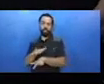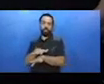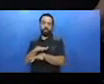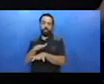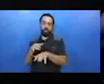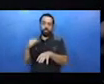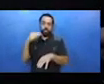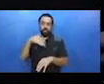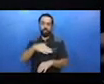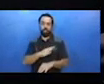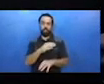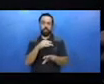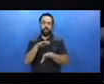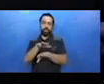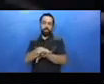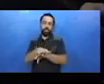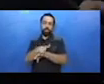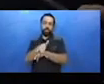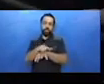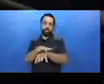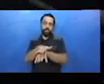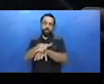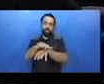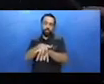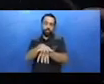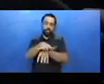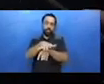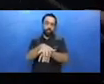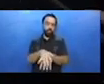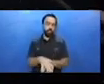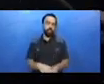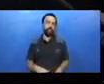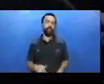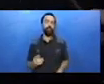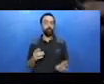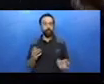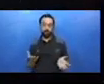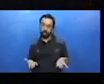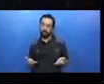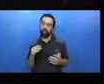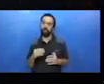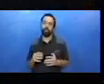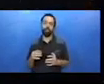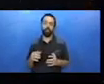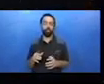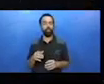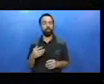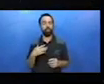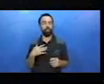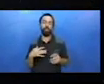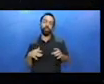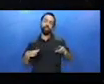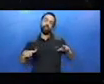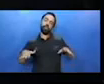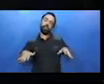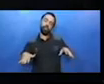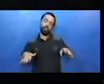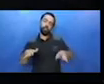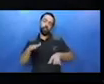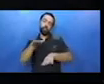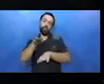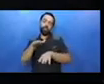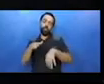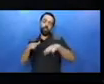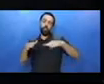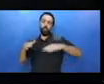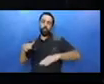os braços ou as pernas. Então, naquele momento onde nós entramos na água e nós boiamos sobre ela, nós já estamos exercitando